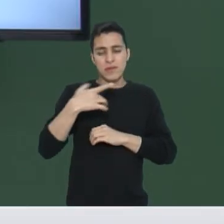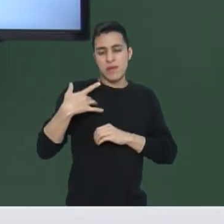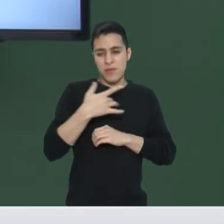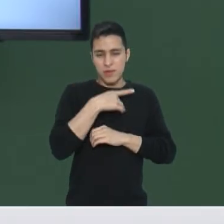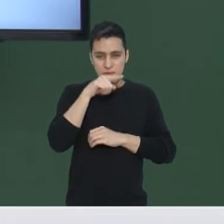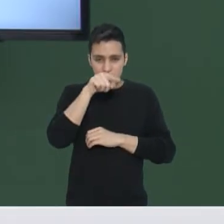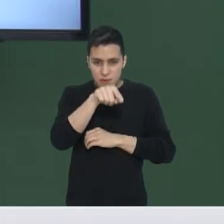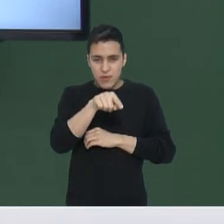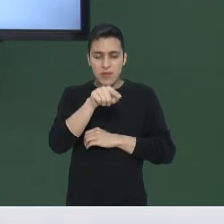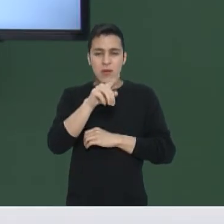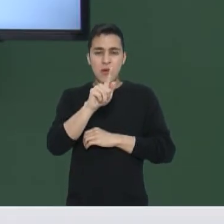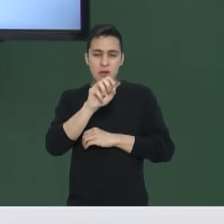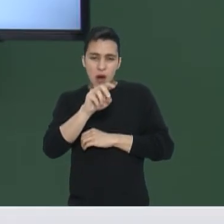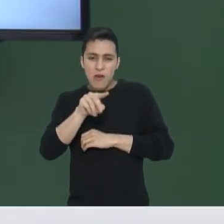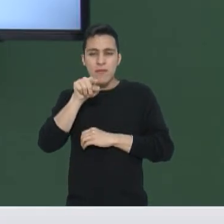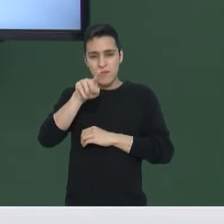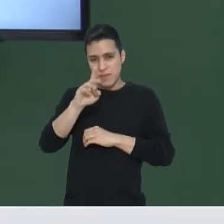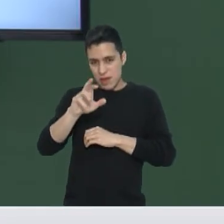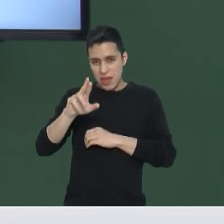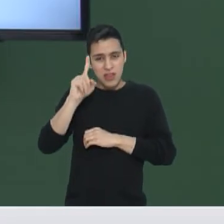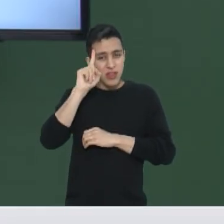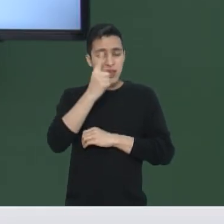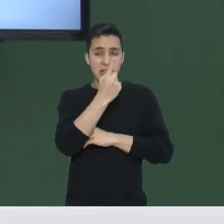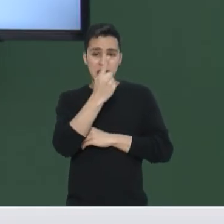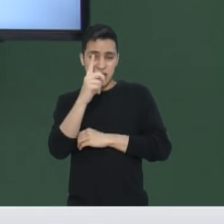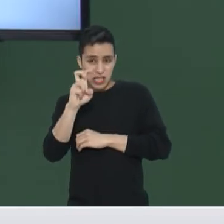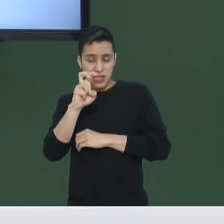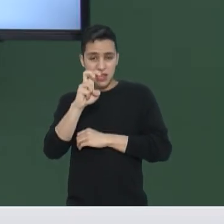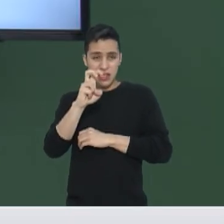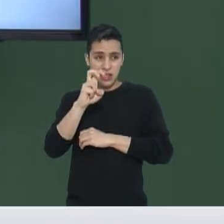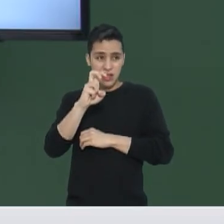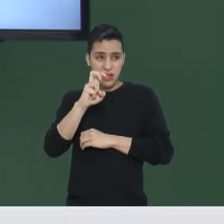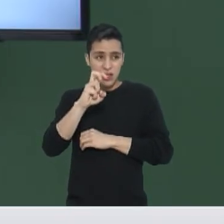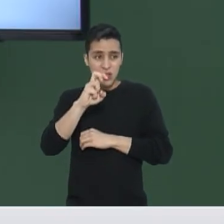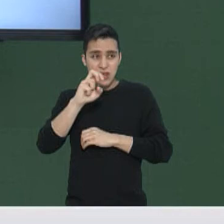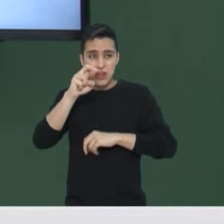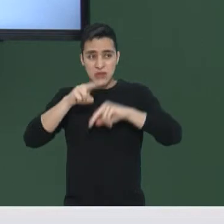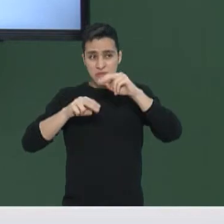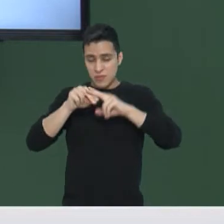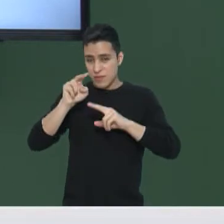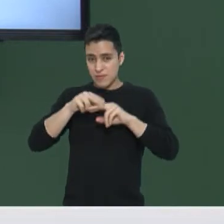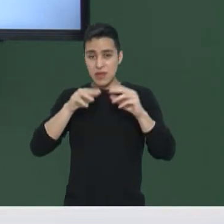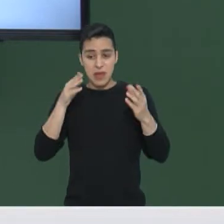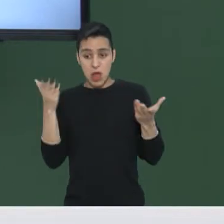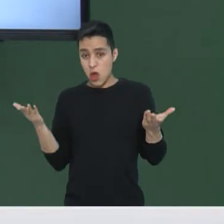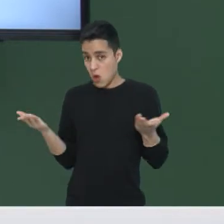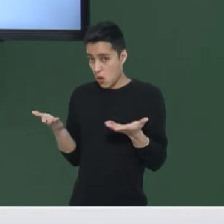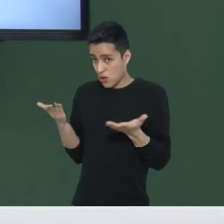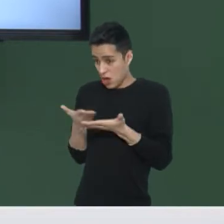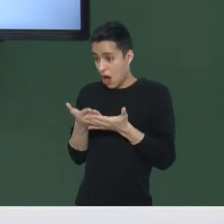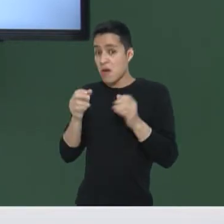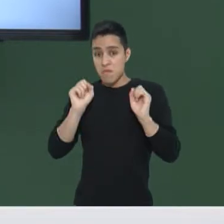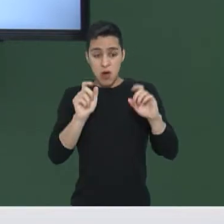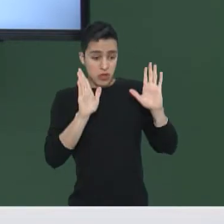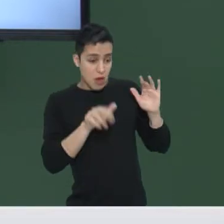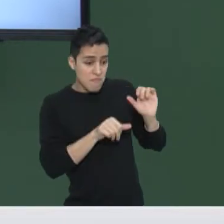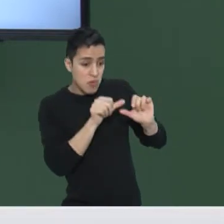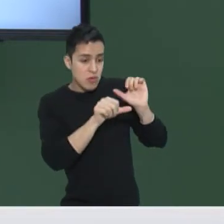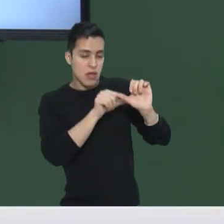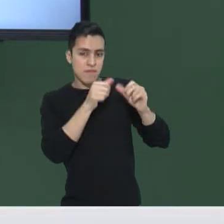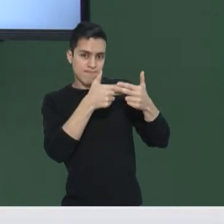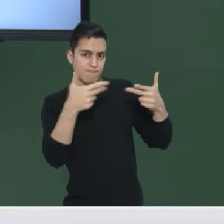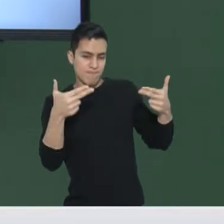covid.saude.gov.br do dia 15 de julho. Até o dia que nós estamos tendo essa aula, pode ter mudado muita